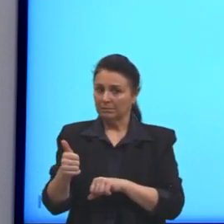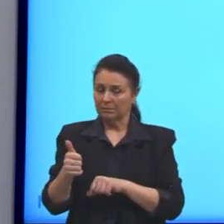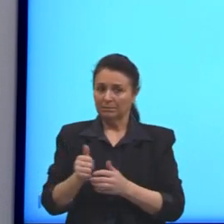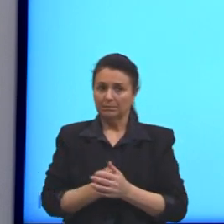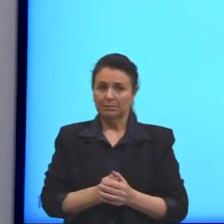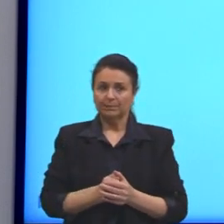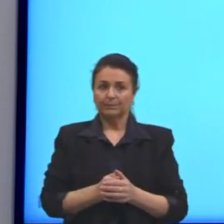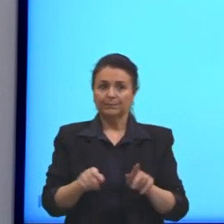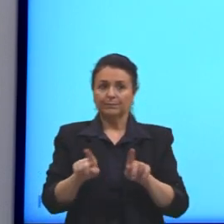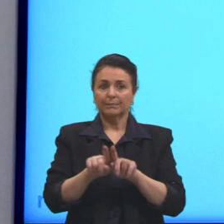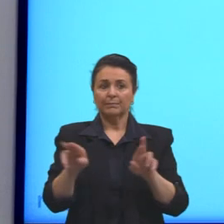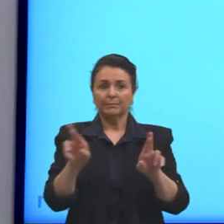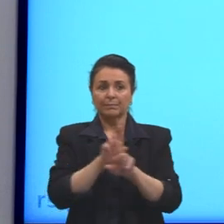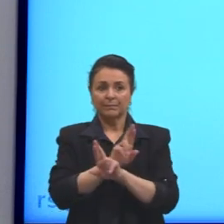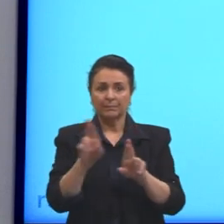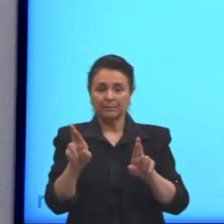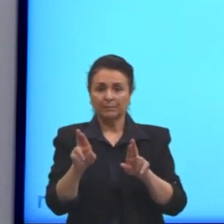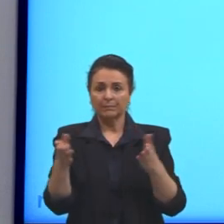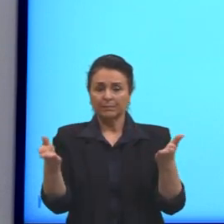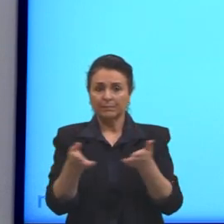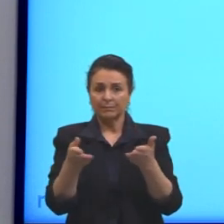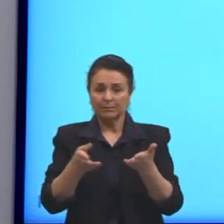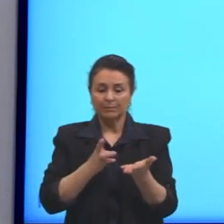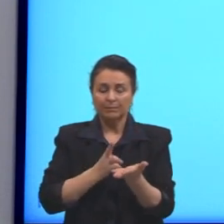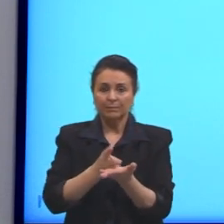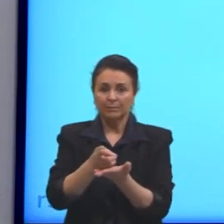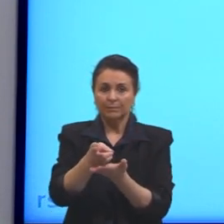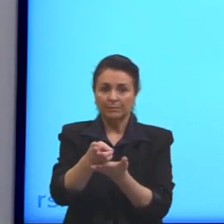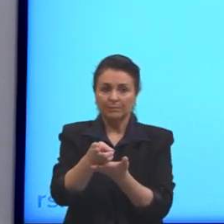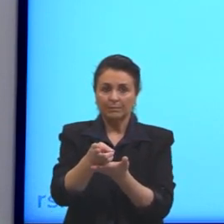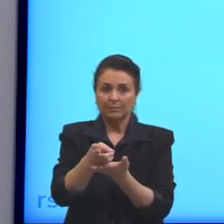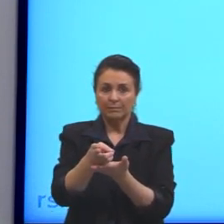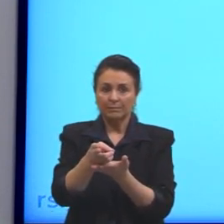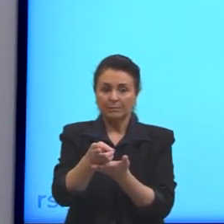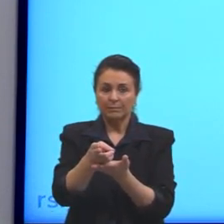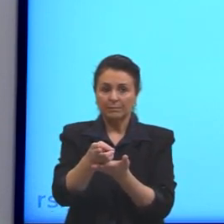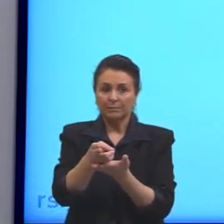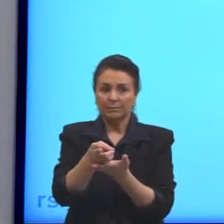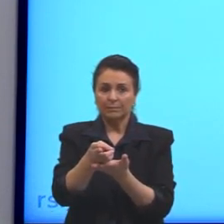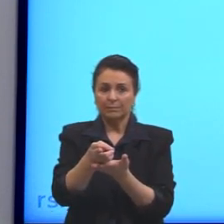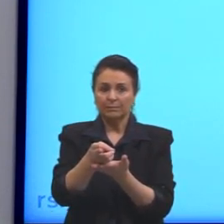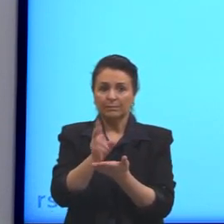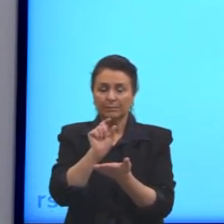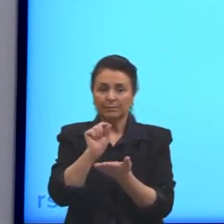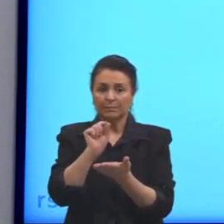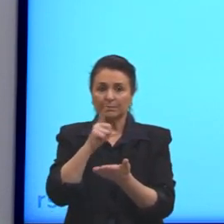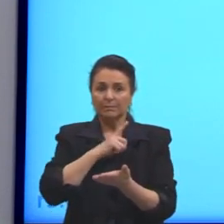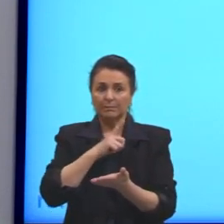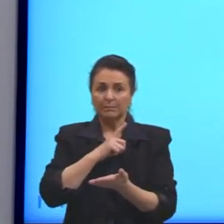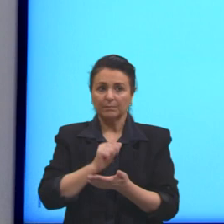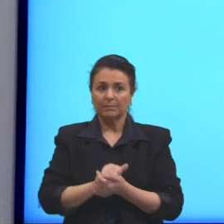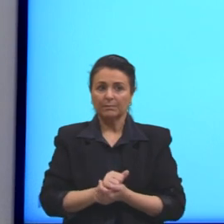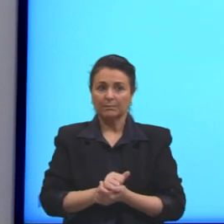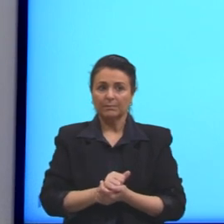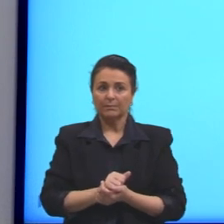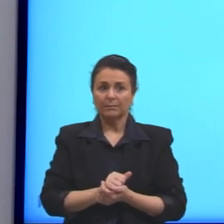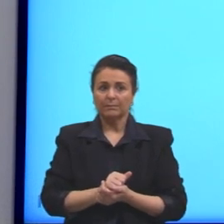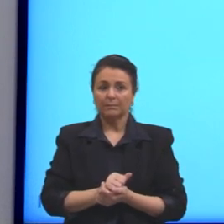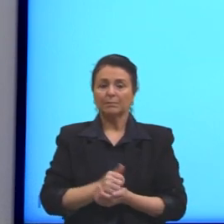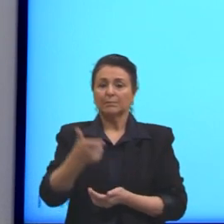em relação ao presente E continuo All present contínuos o que que nós temos